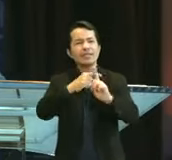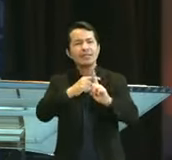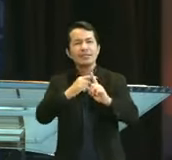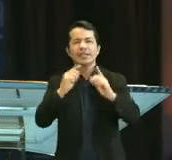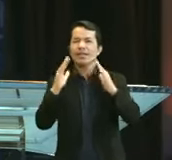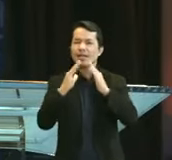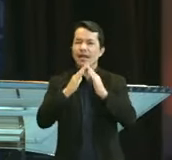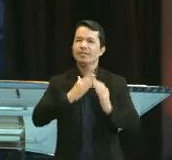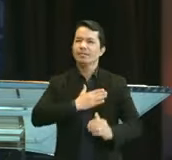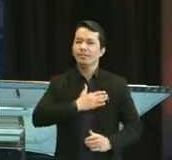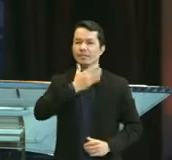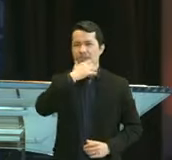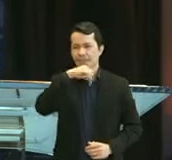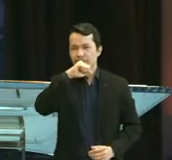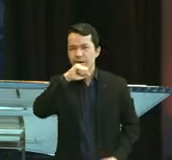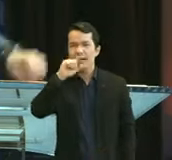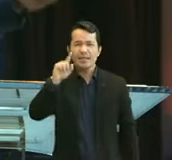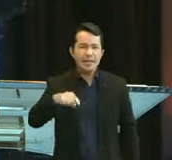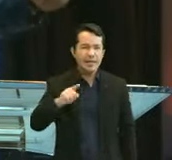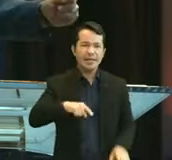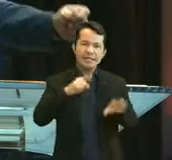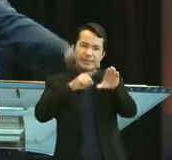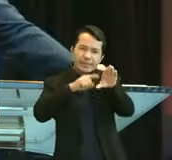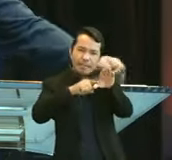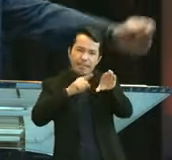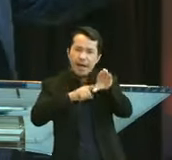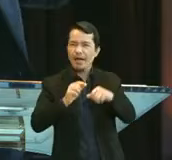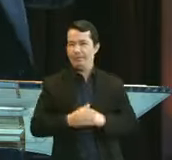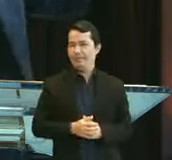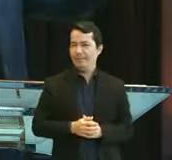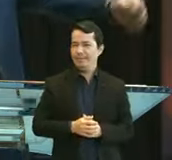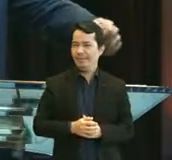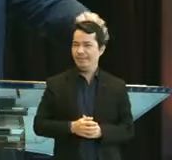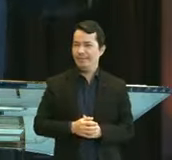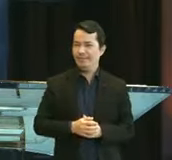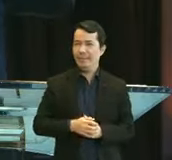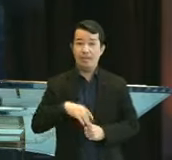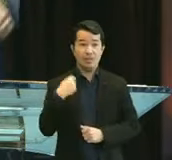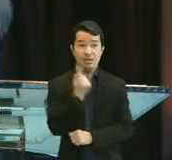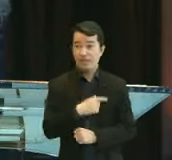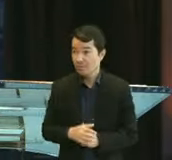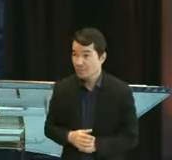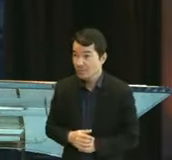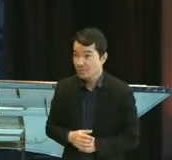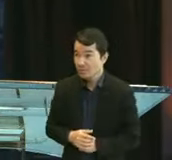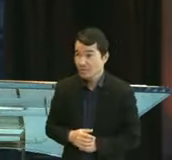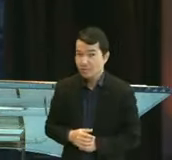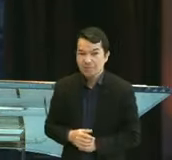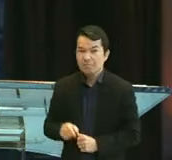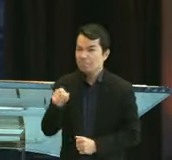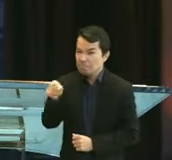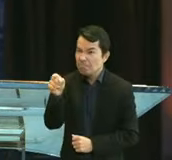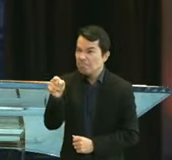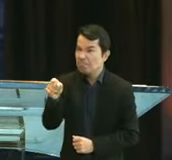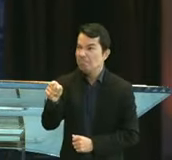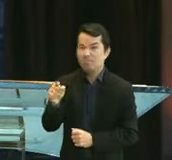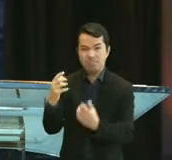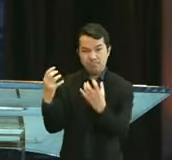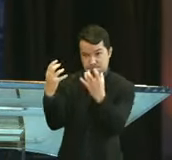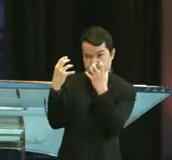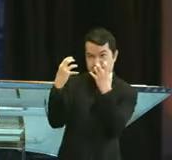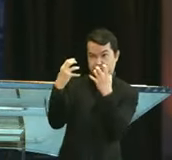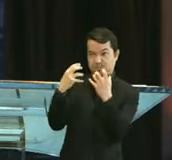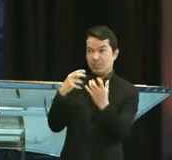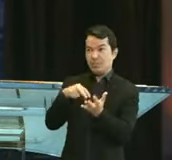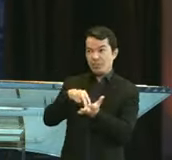começava a contar as histórias, e quando ele terminava, todos nós já estávamos querendo ir adiante, porque um homem de fé se levantou na